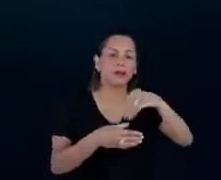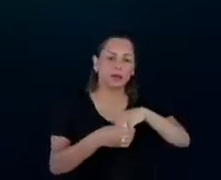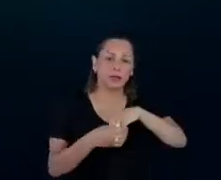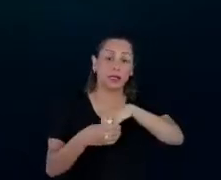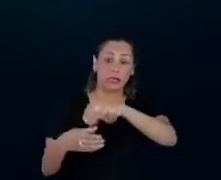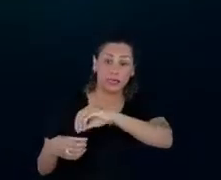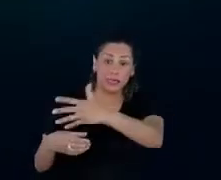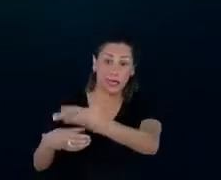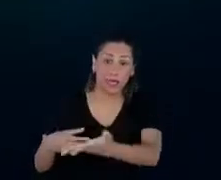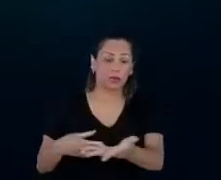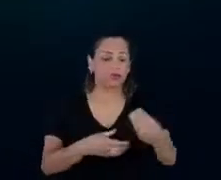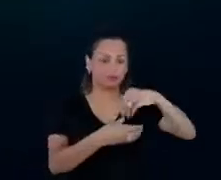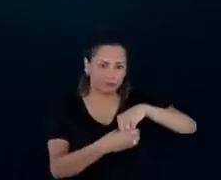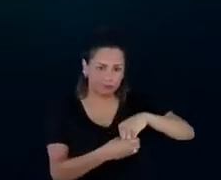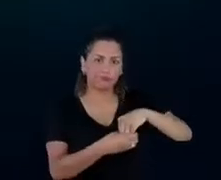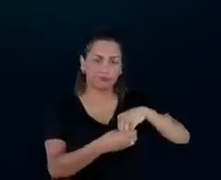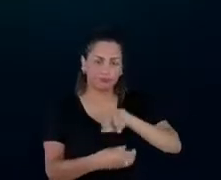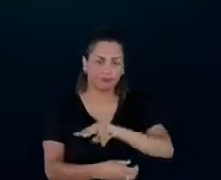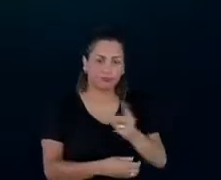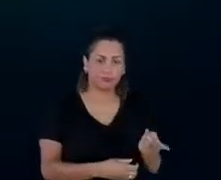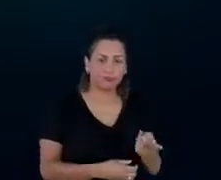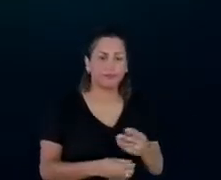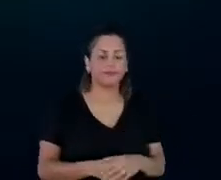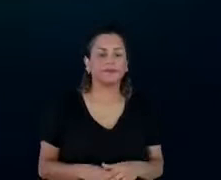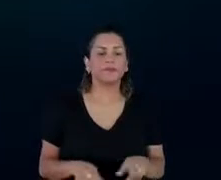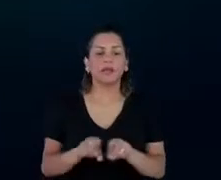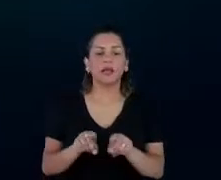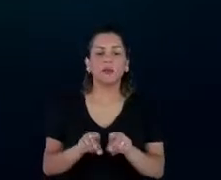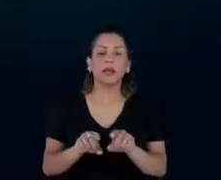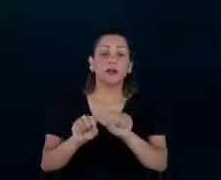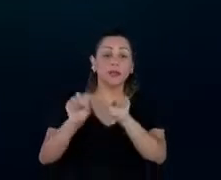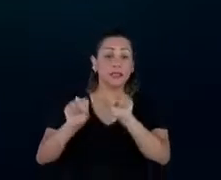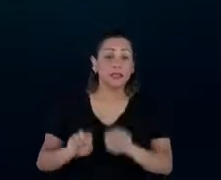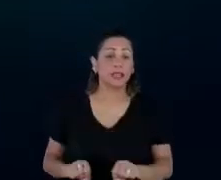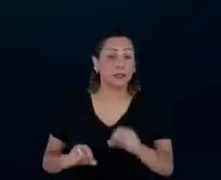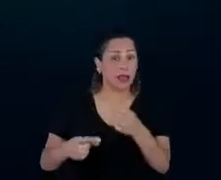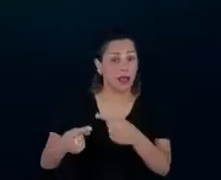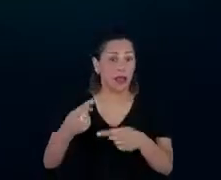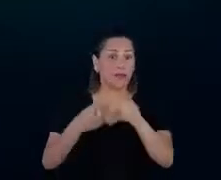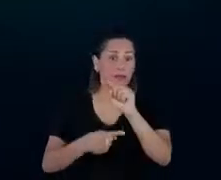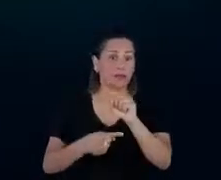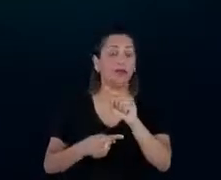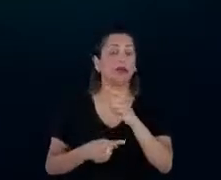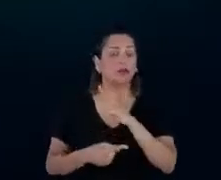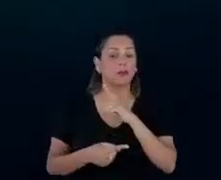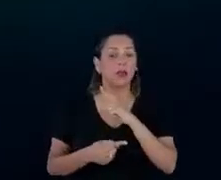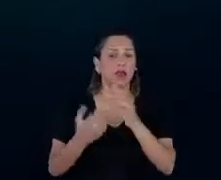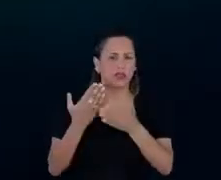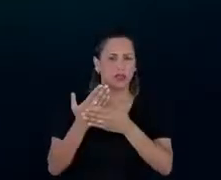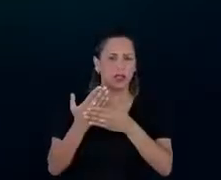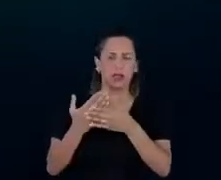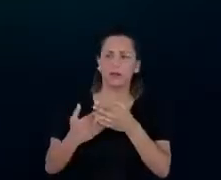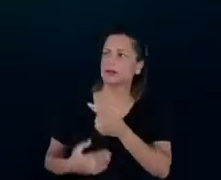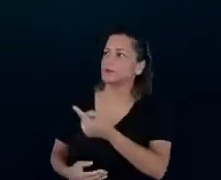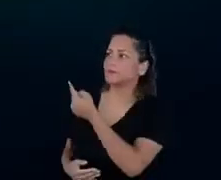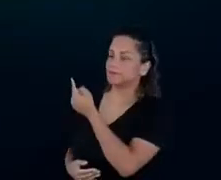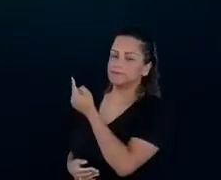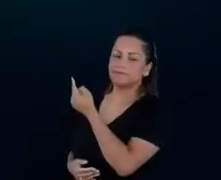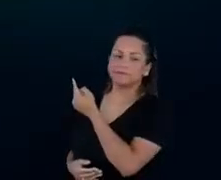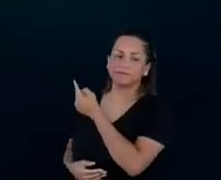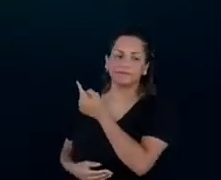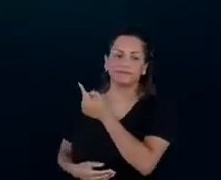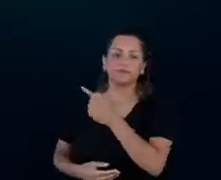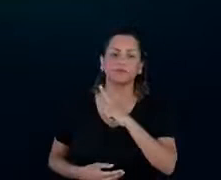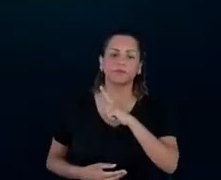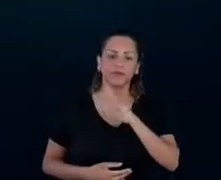Bom, falando do Advanced System, né, o sistema mais avançado à direita, né, então a gente removeu o